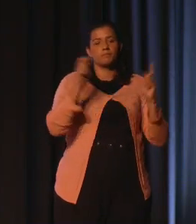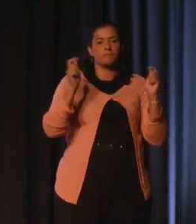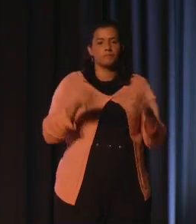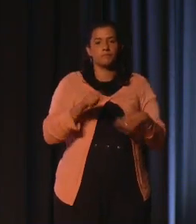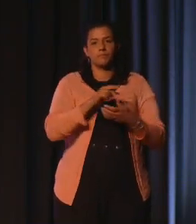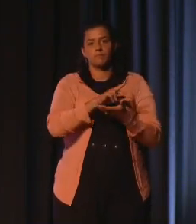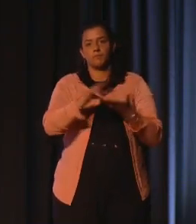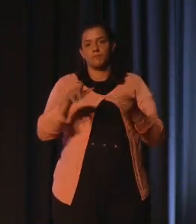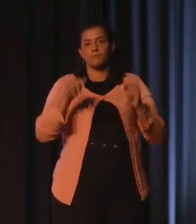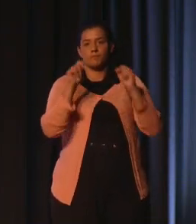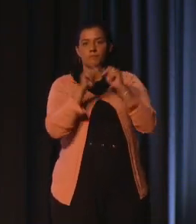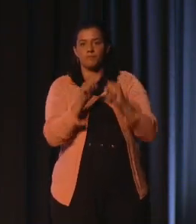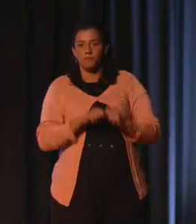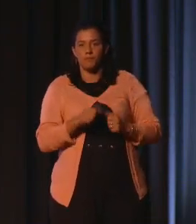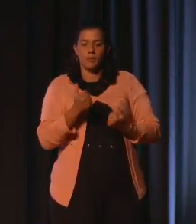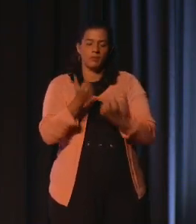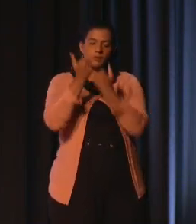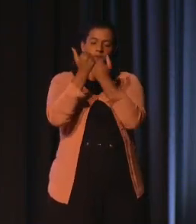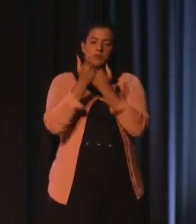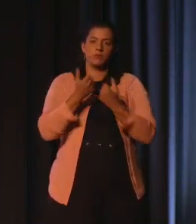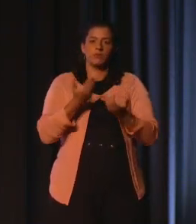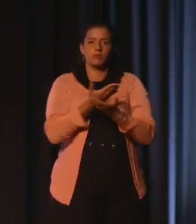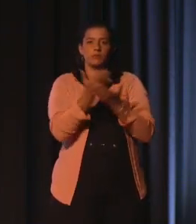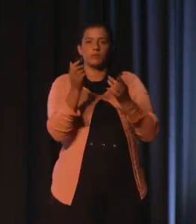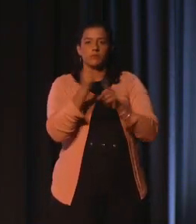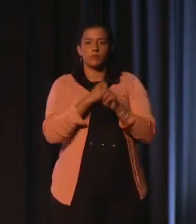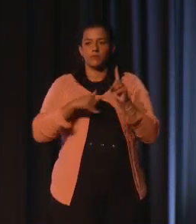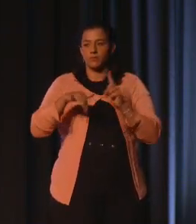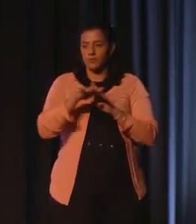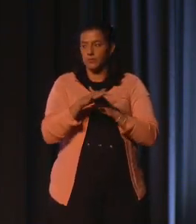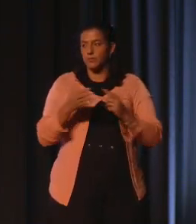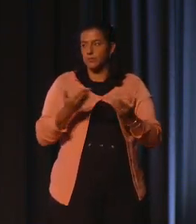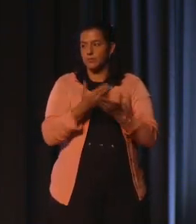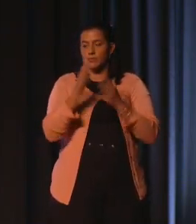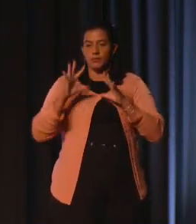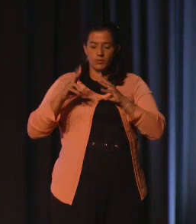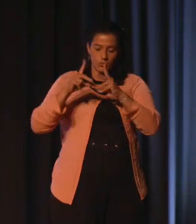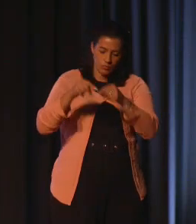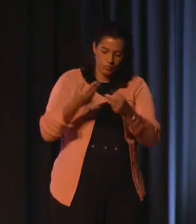ela tem que ser fortalecida assim como a associação. Se vocês têm